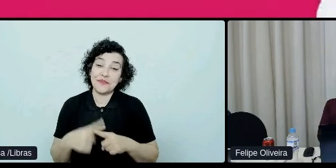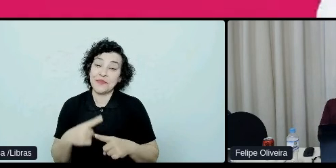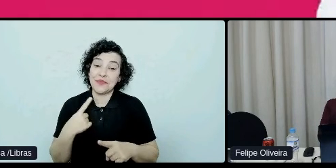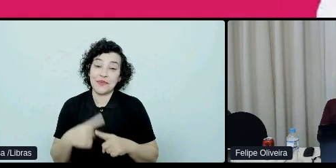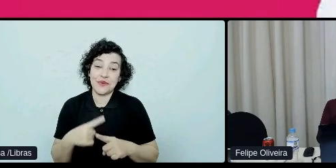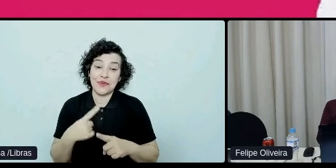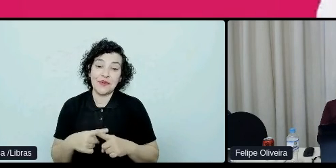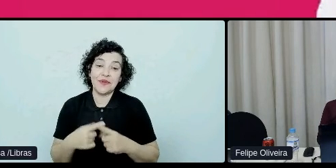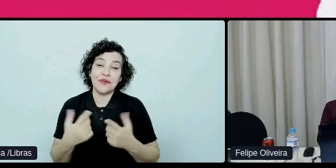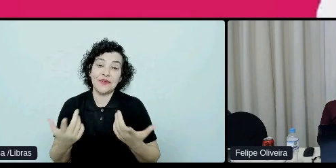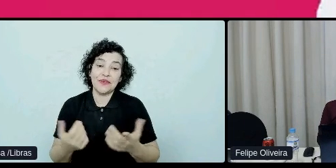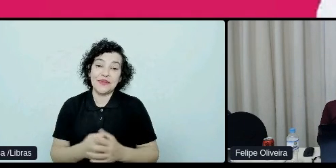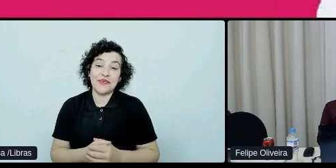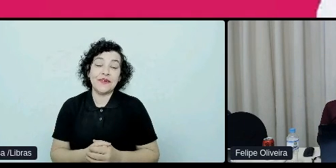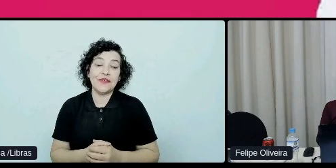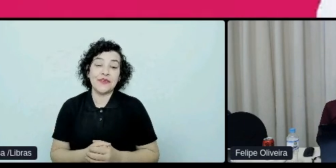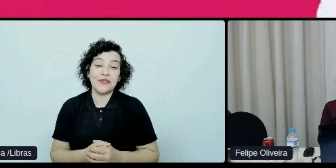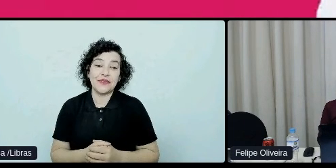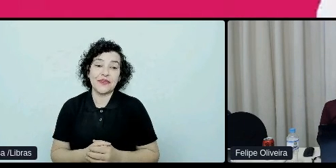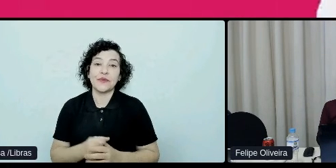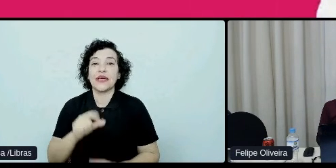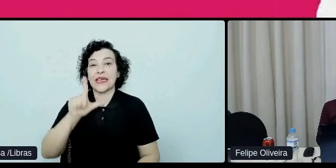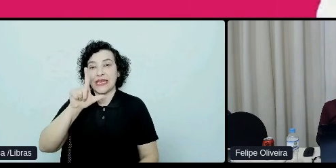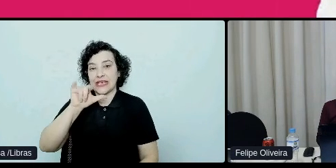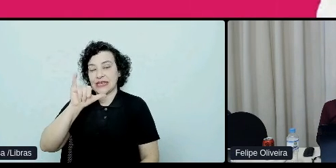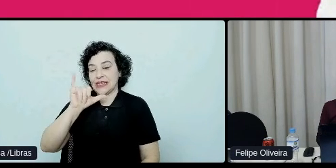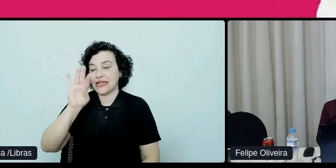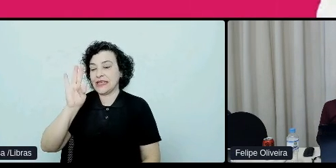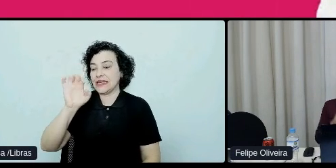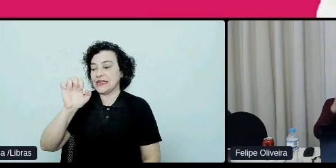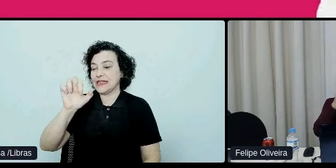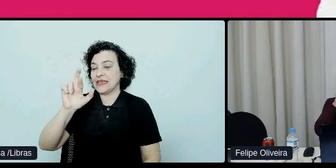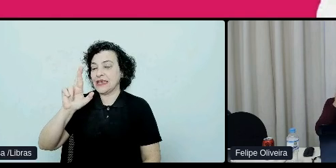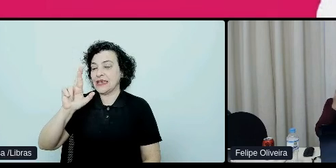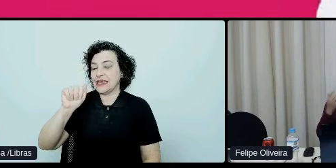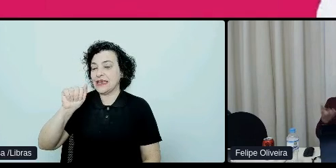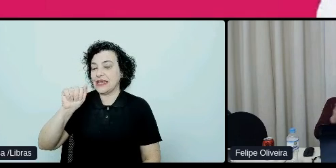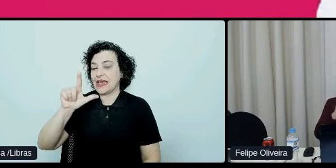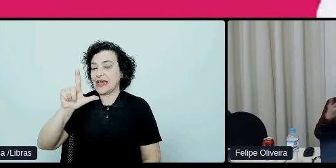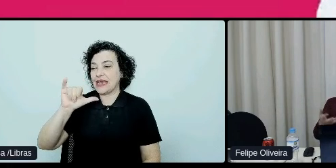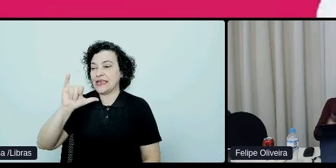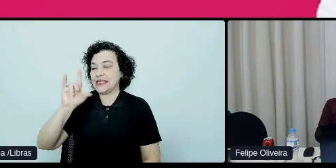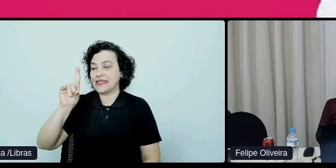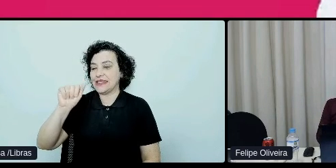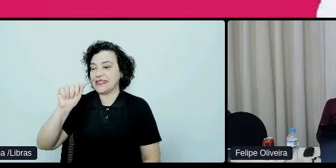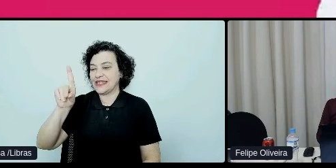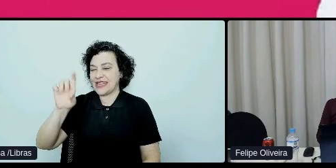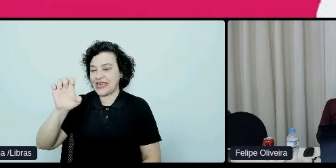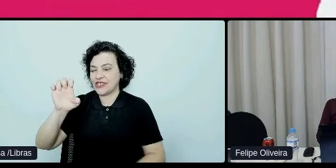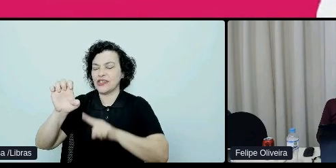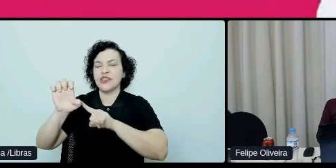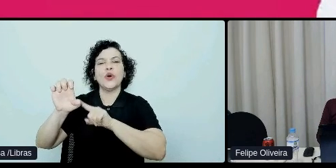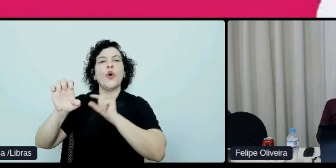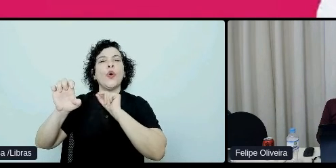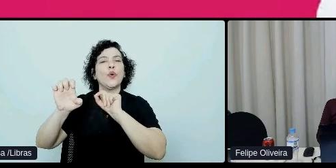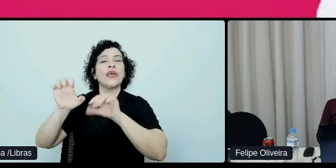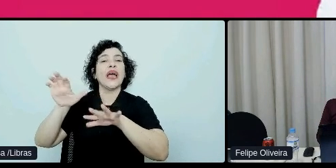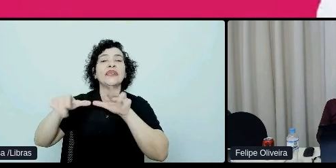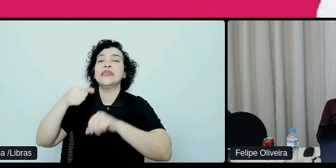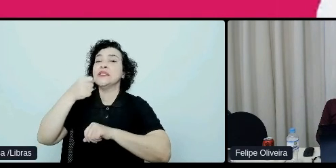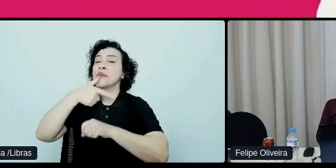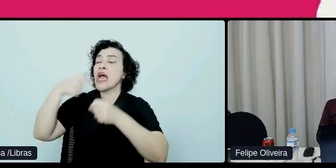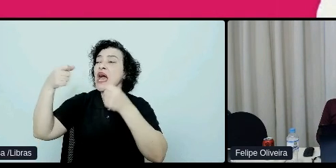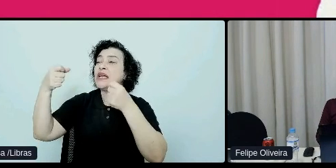da literalidade. Né? Ou seja, tem muita piada que a gente brinca um com o outro que ela vê de uma forma